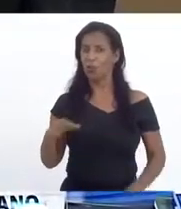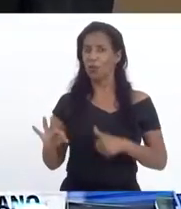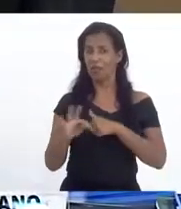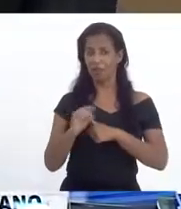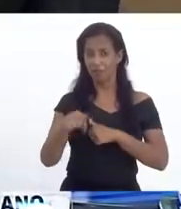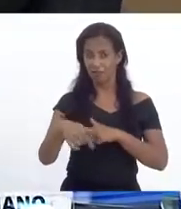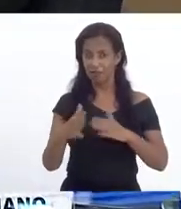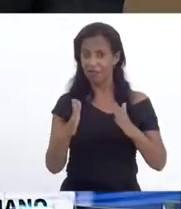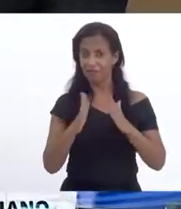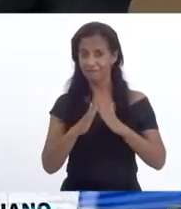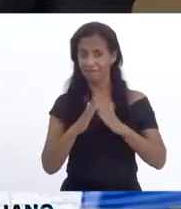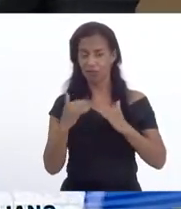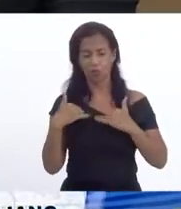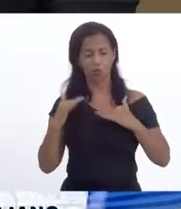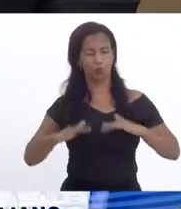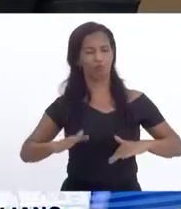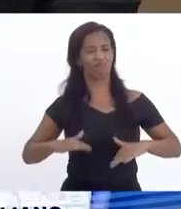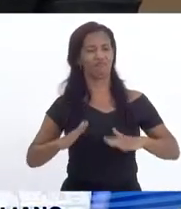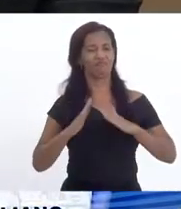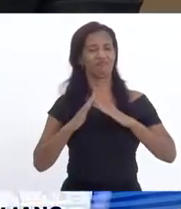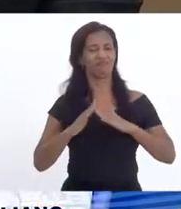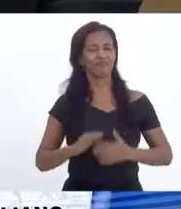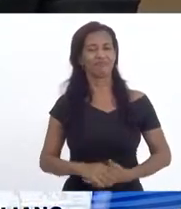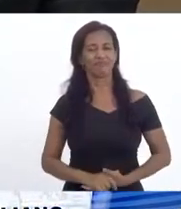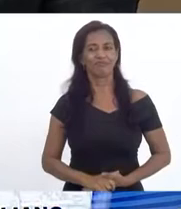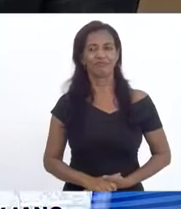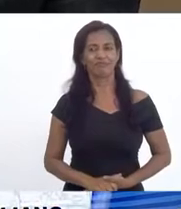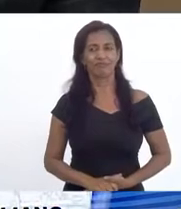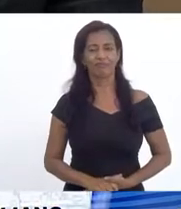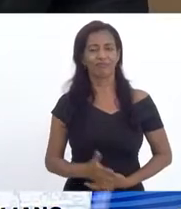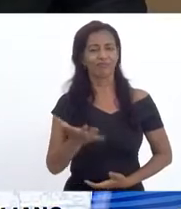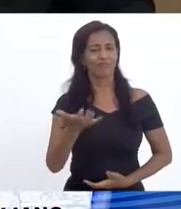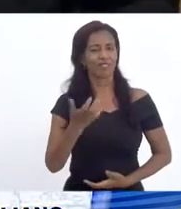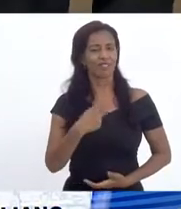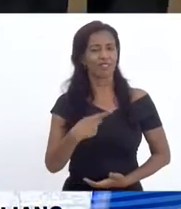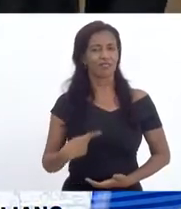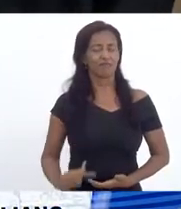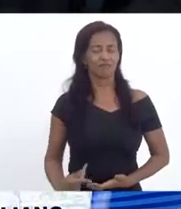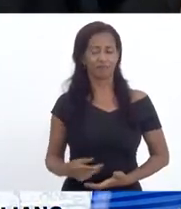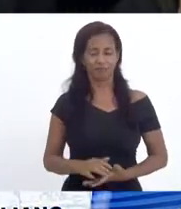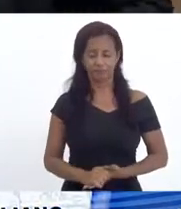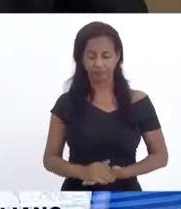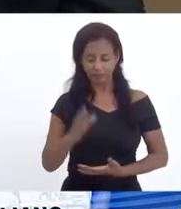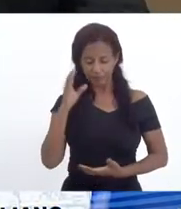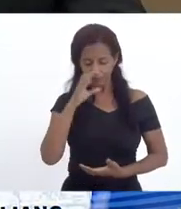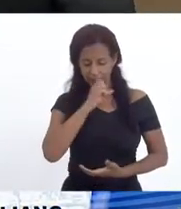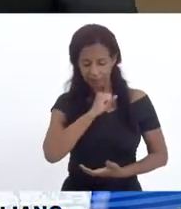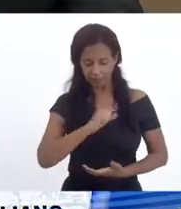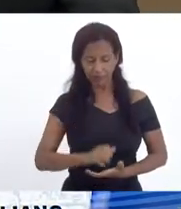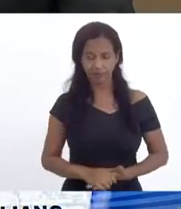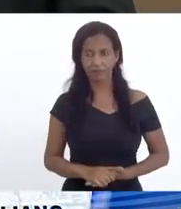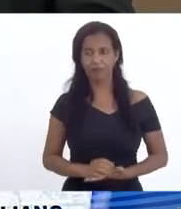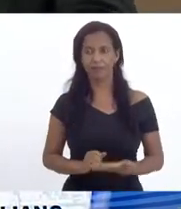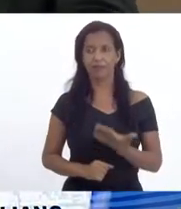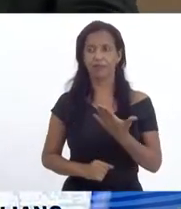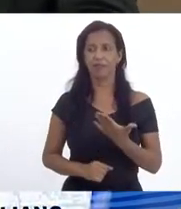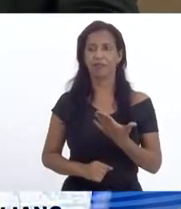dessa casa, estou em casa. E queria, presidente, colocar rapidamente para o